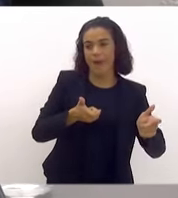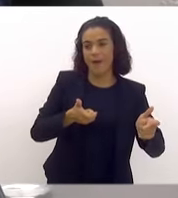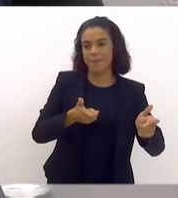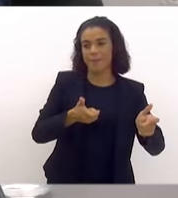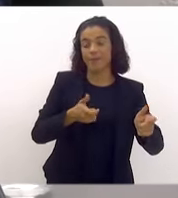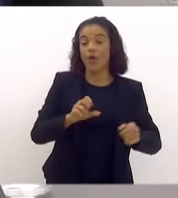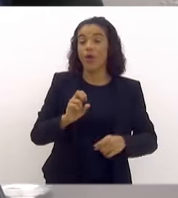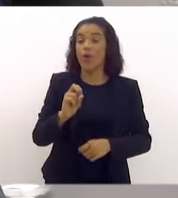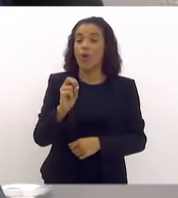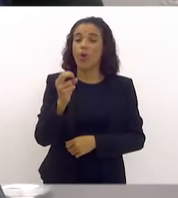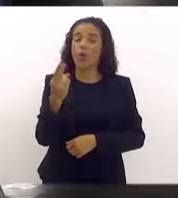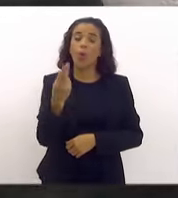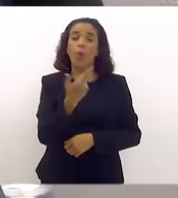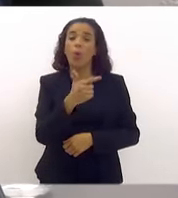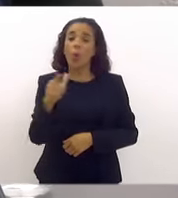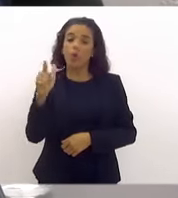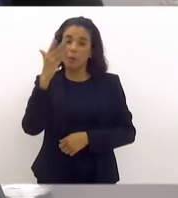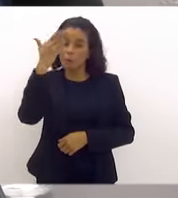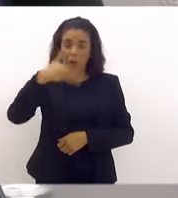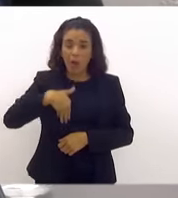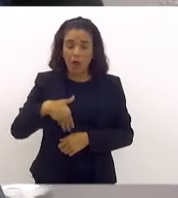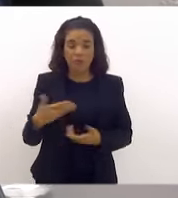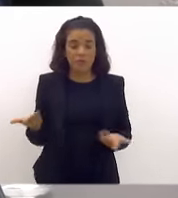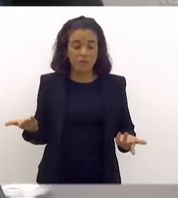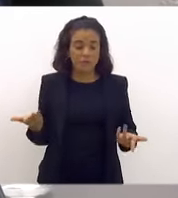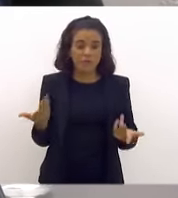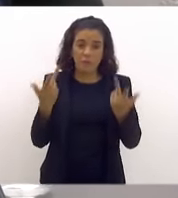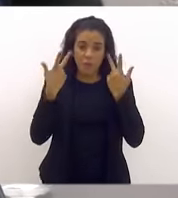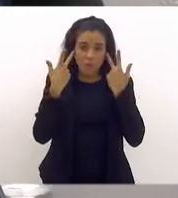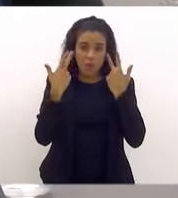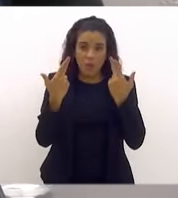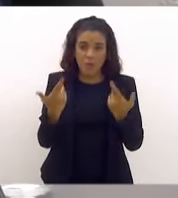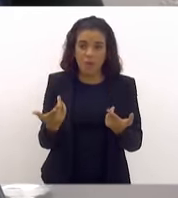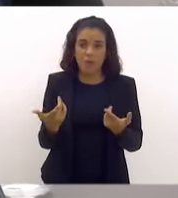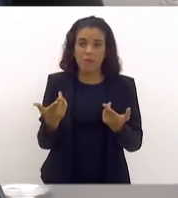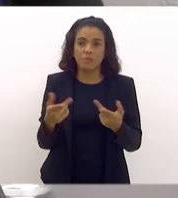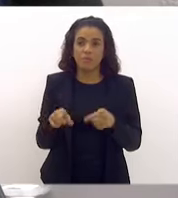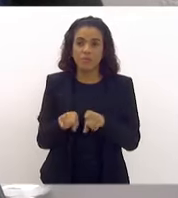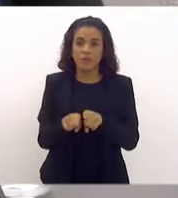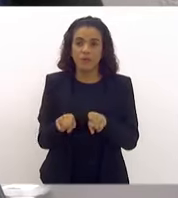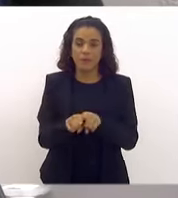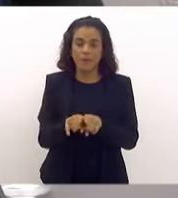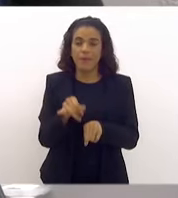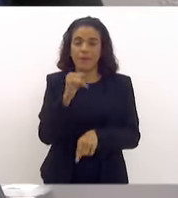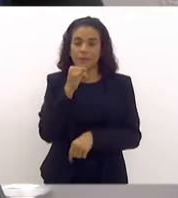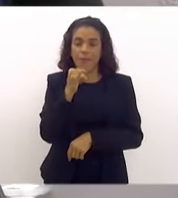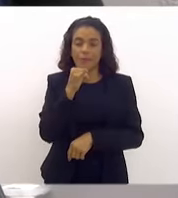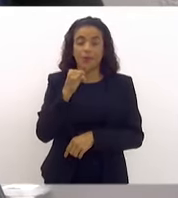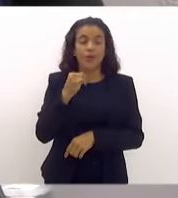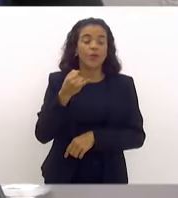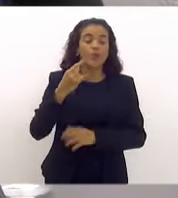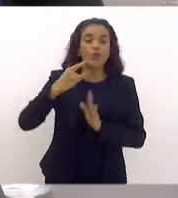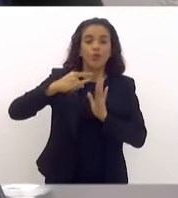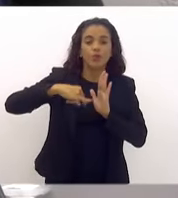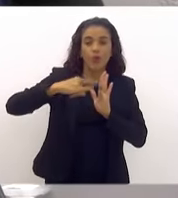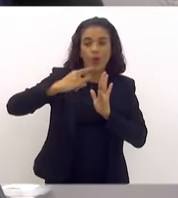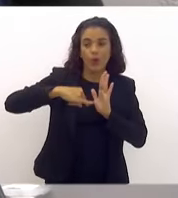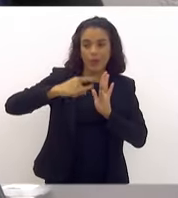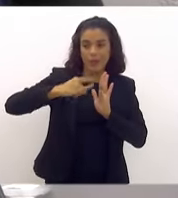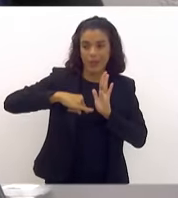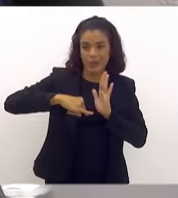através de outro elemento de prova mesmo é muito comum eh a gente encontrar por exemplo documentos do